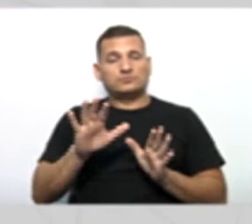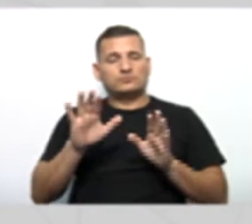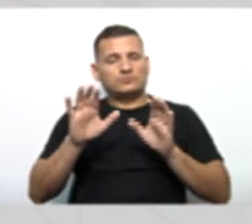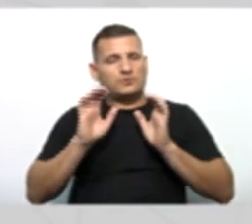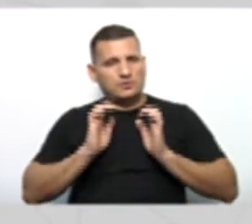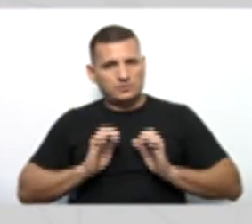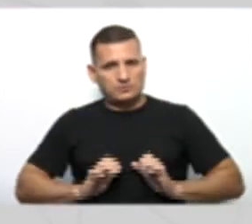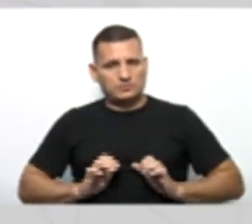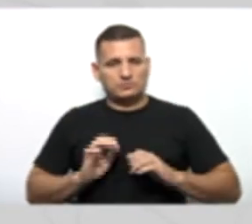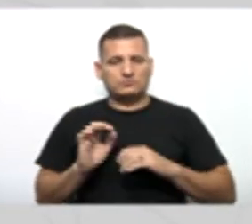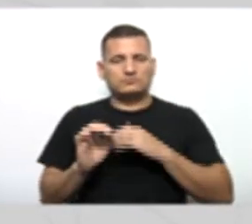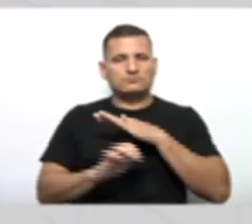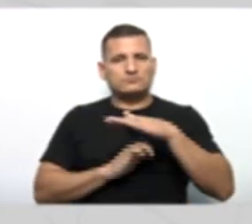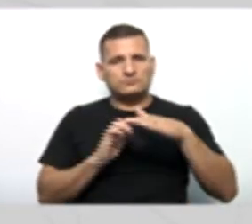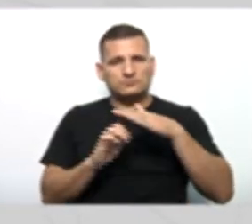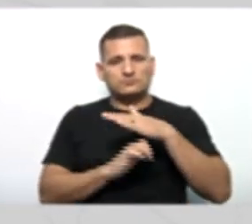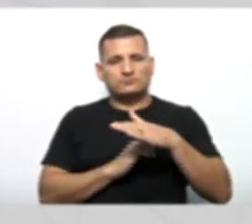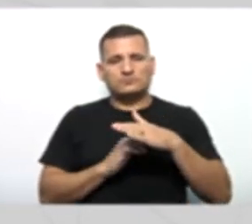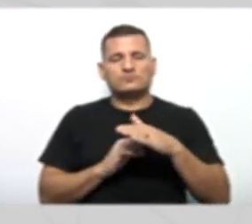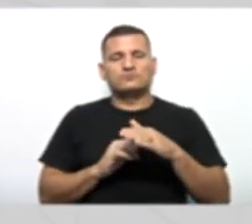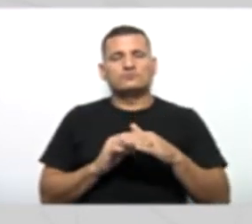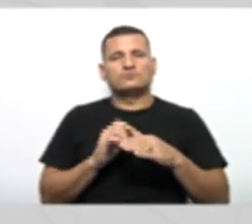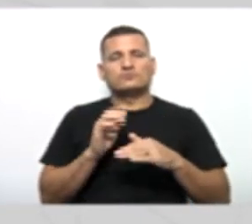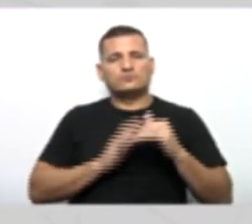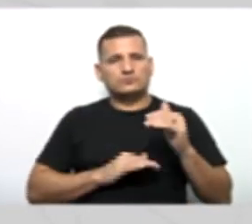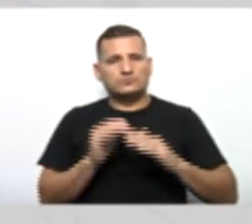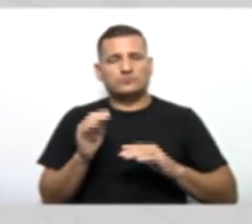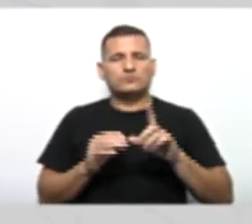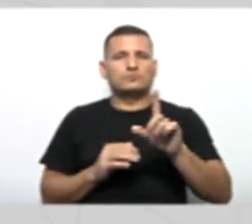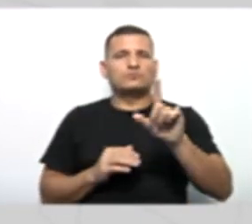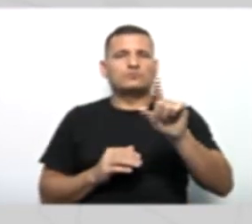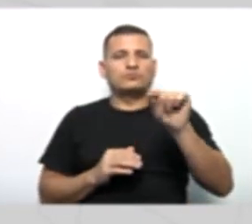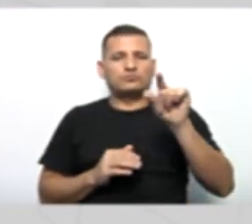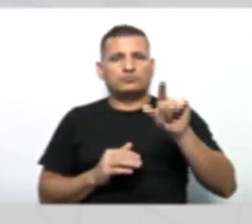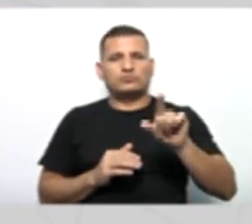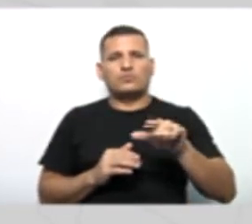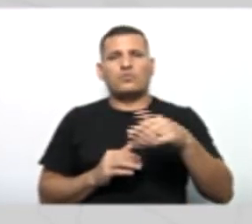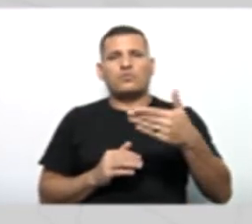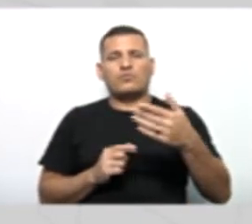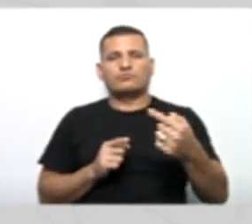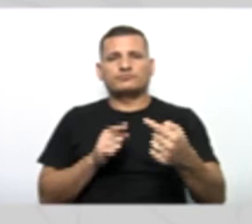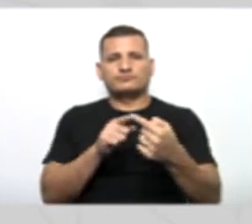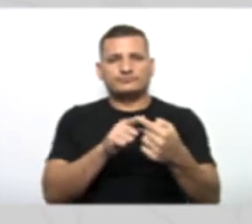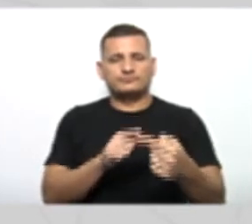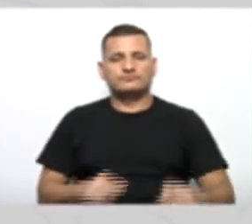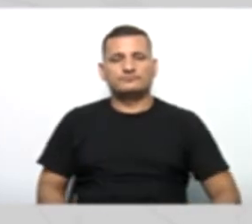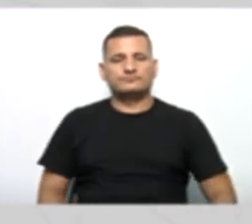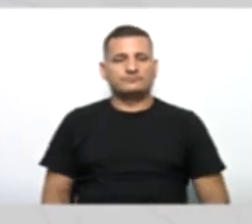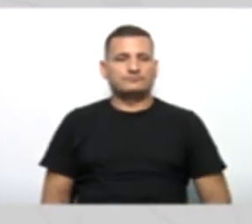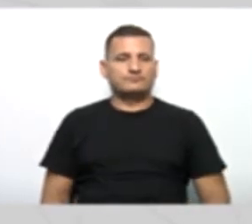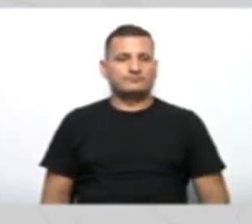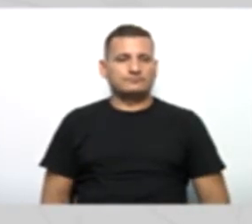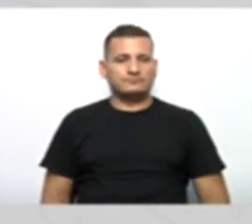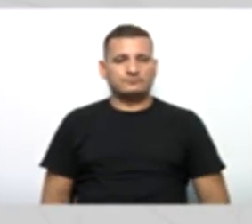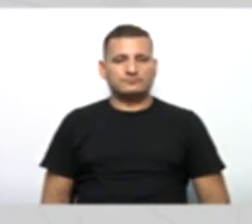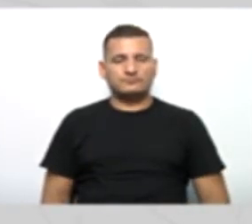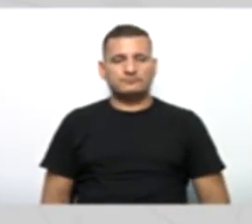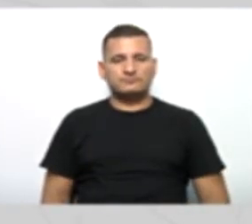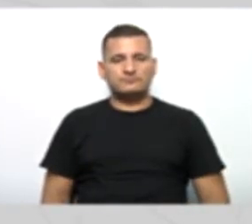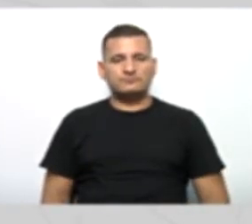ética empresarial e profissional assinale a opção correta vamos analisar as questões